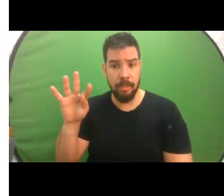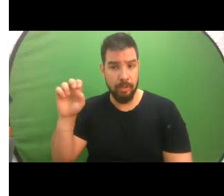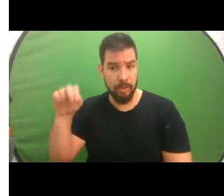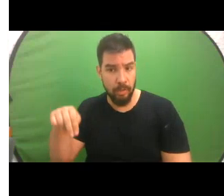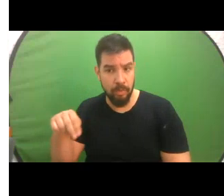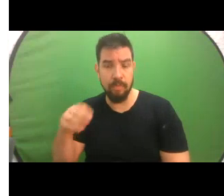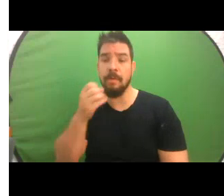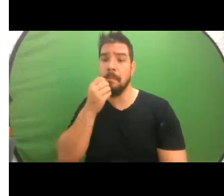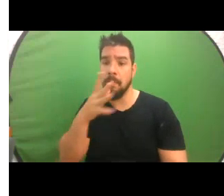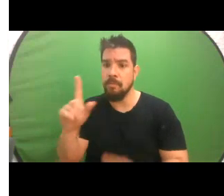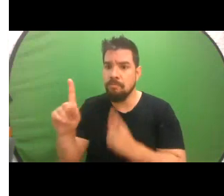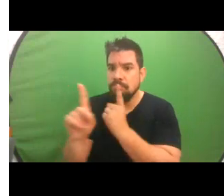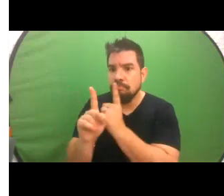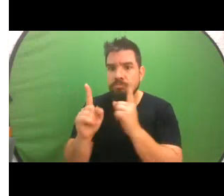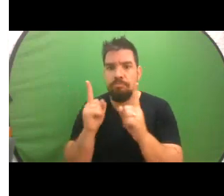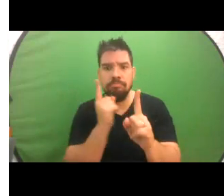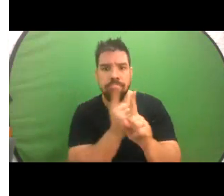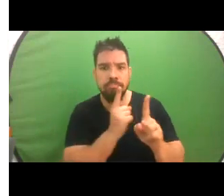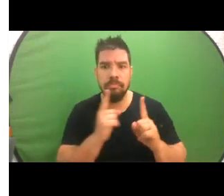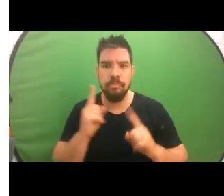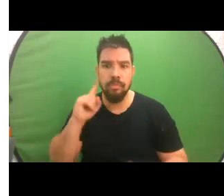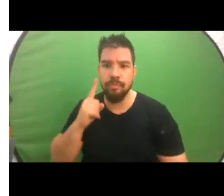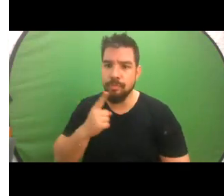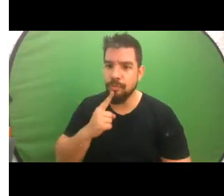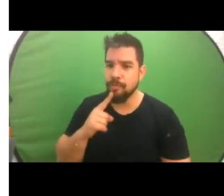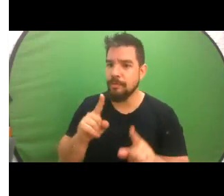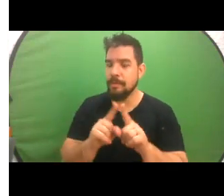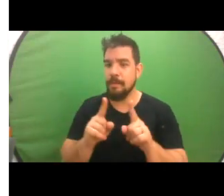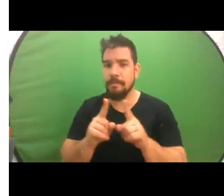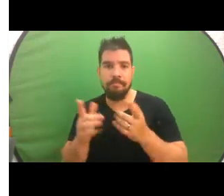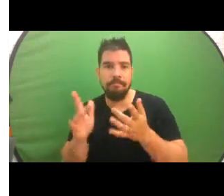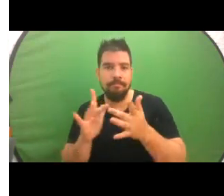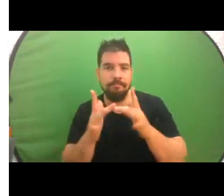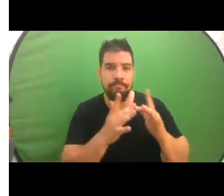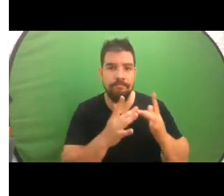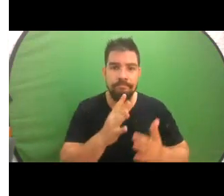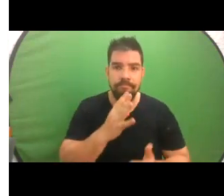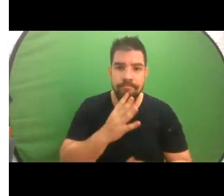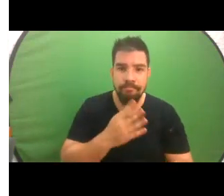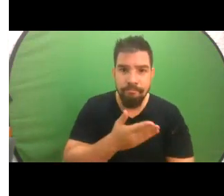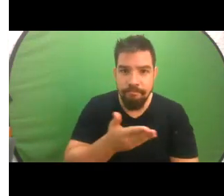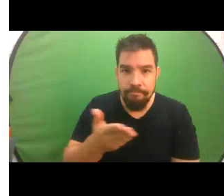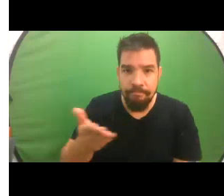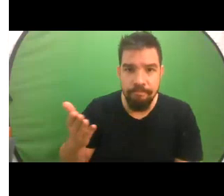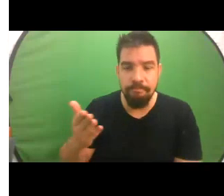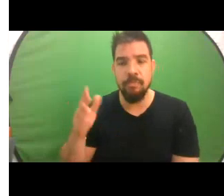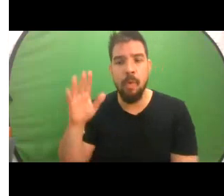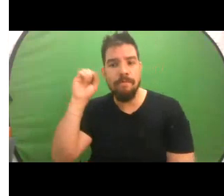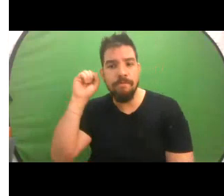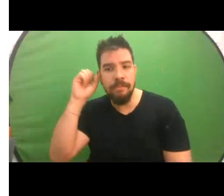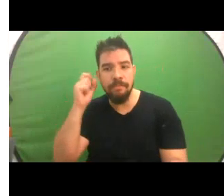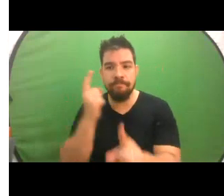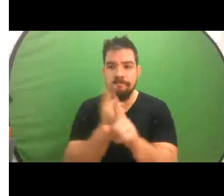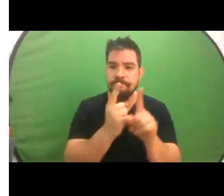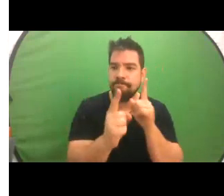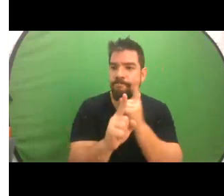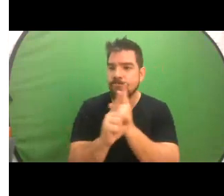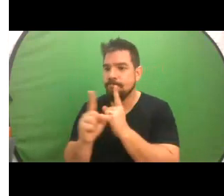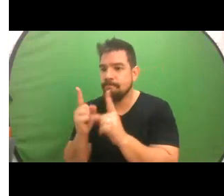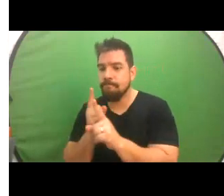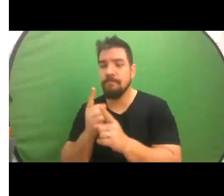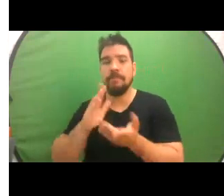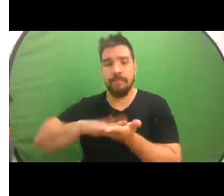dos alunos surdos também se encontrarem, conhecerem, né, os surdos e os ouvintes se conhecerem, os intérpretes vão